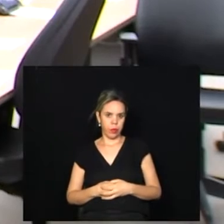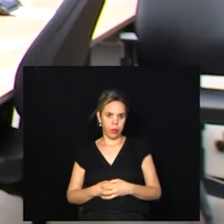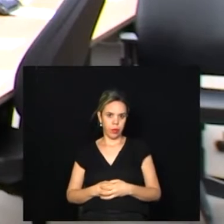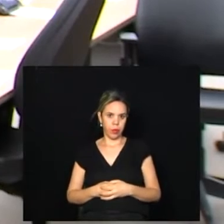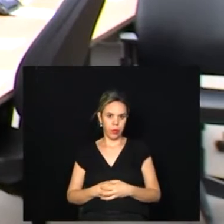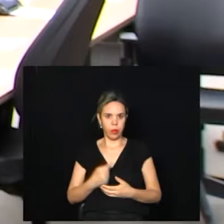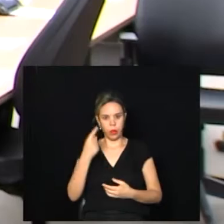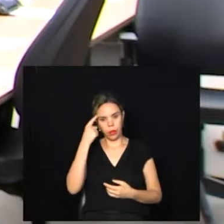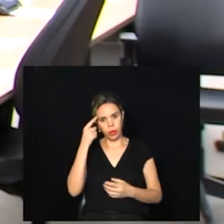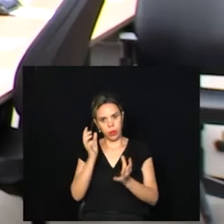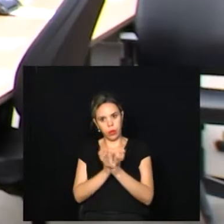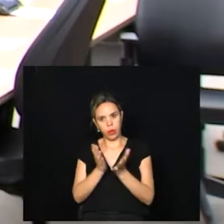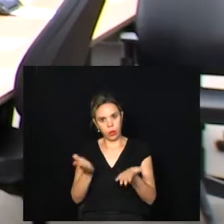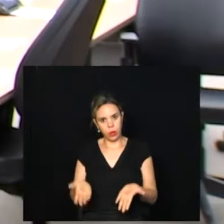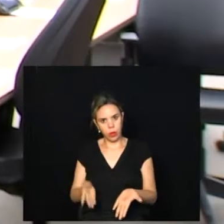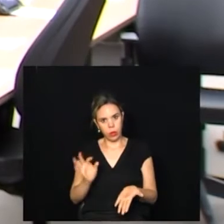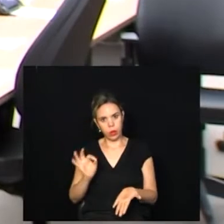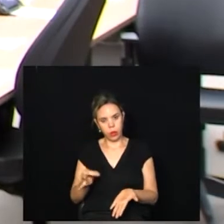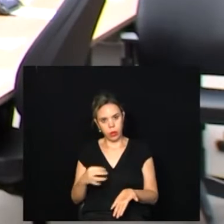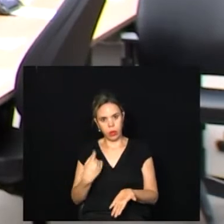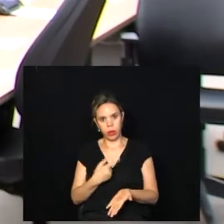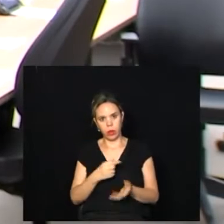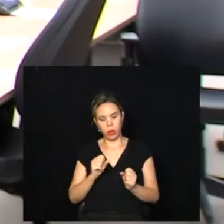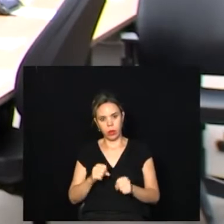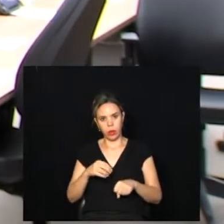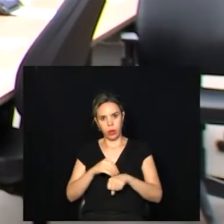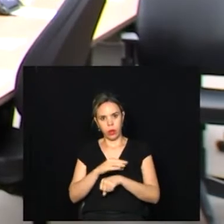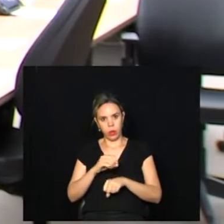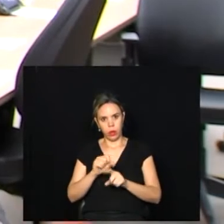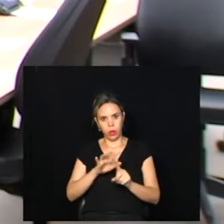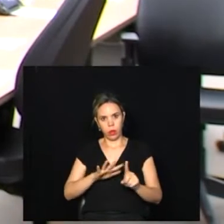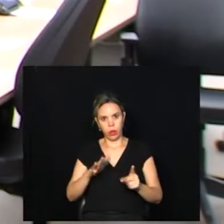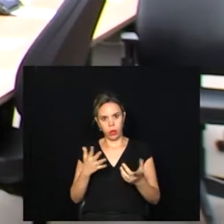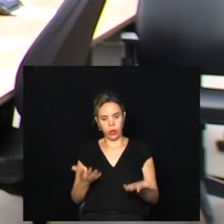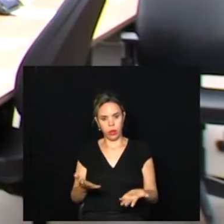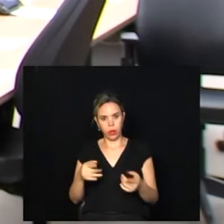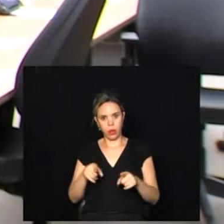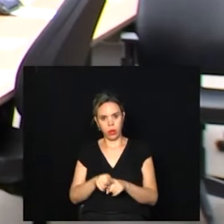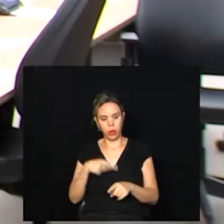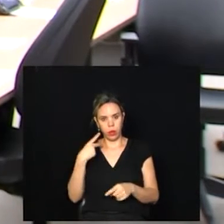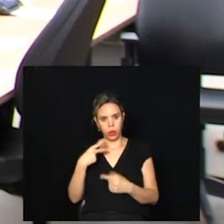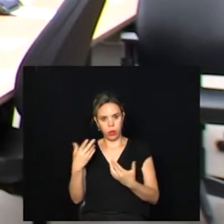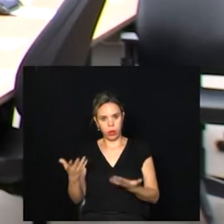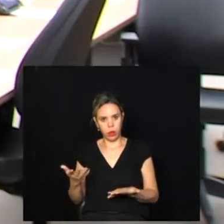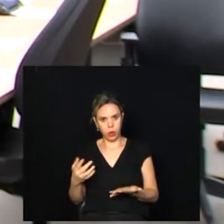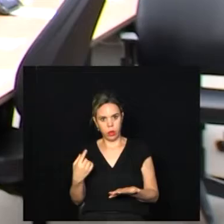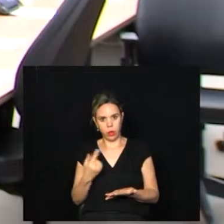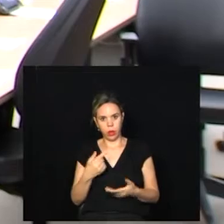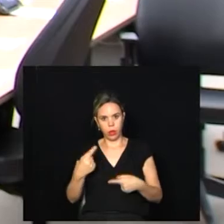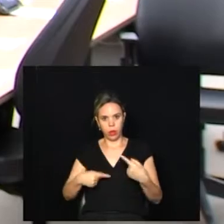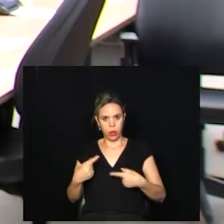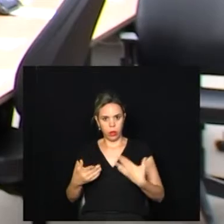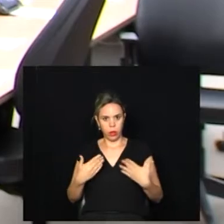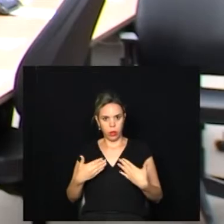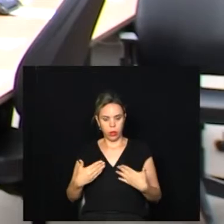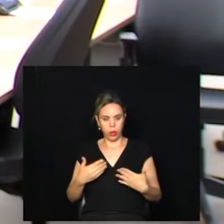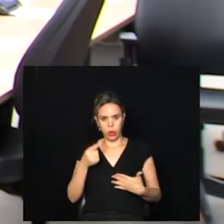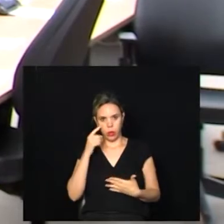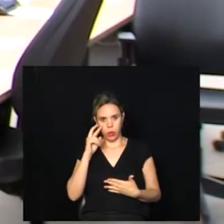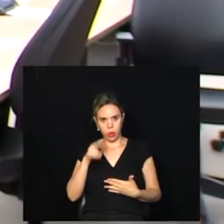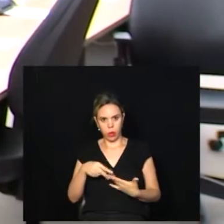A ideia da comissão é exatamente para que a gente possa trazer a sociedade e também os vereadores para que a gente possa discutir e ver